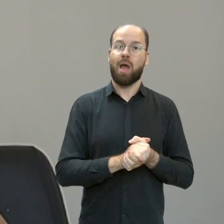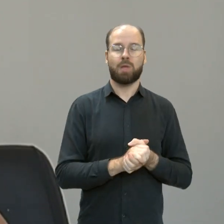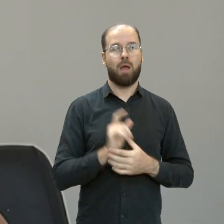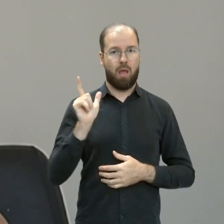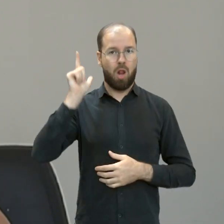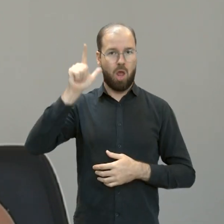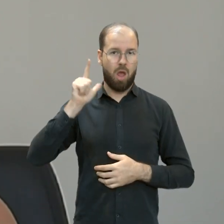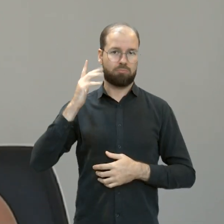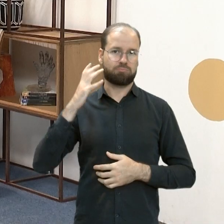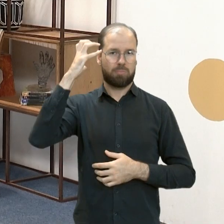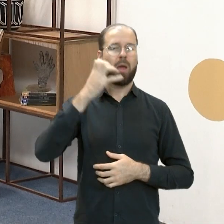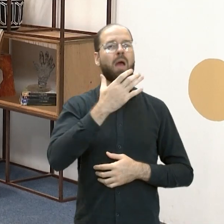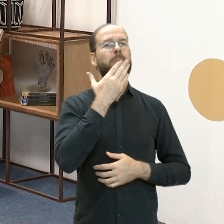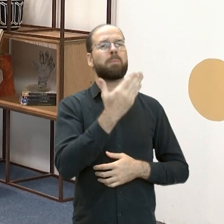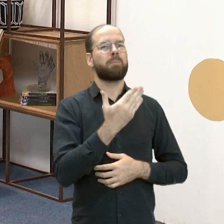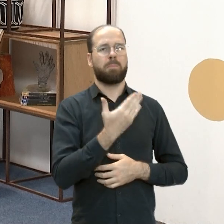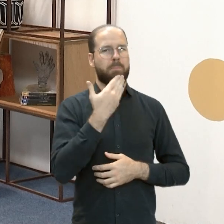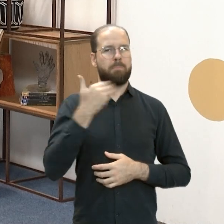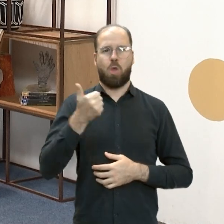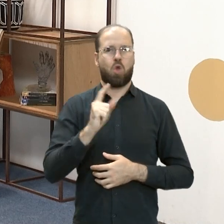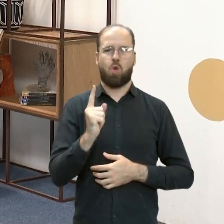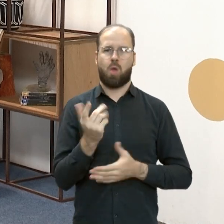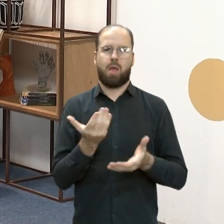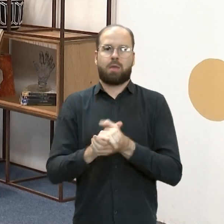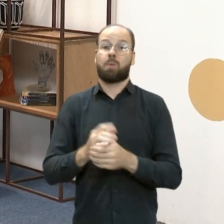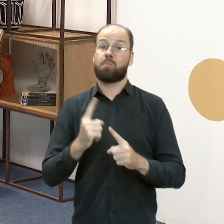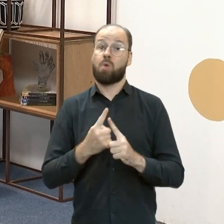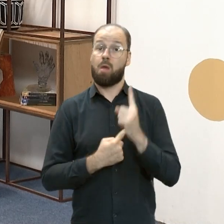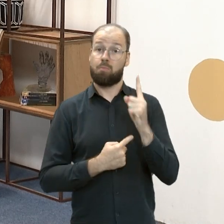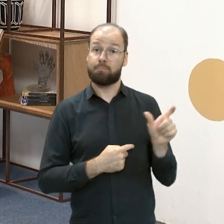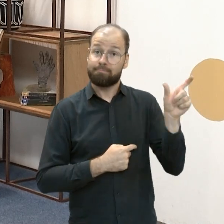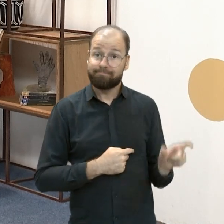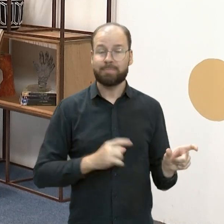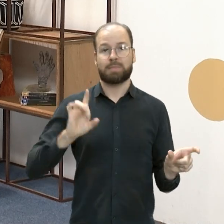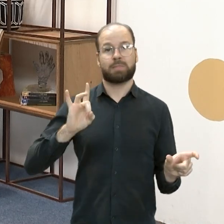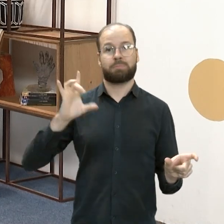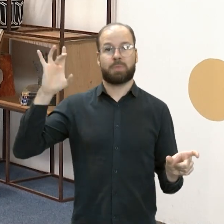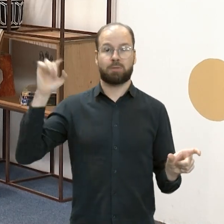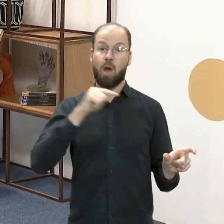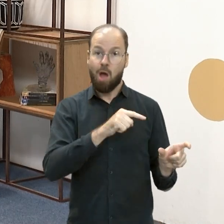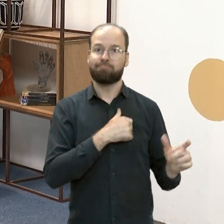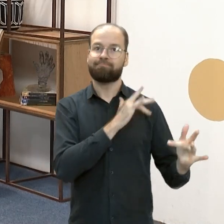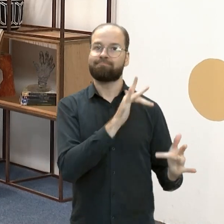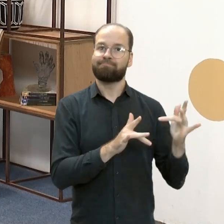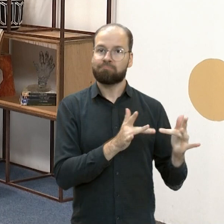não se casar pelo fato de esse que era o seu objeto do amor não ter sido concretizado,